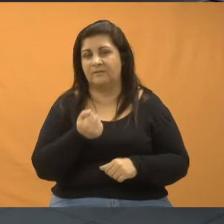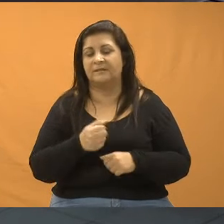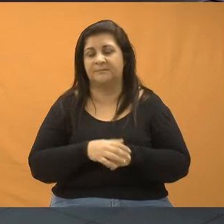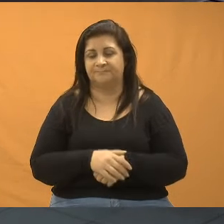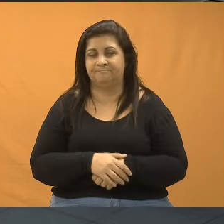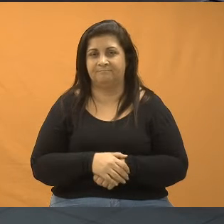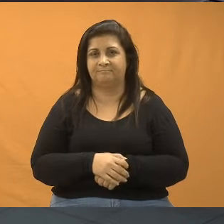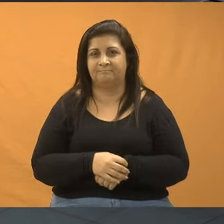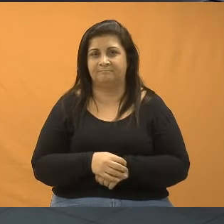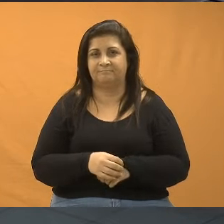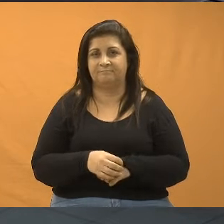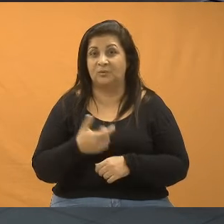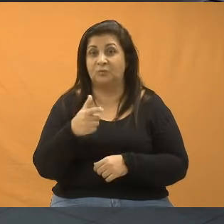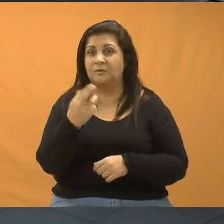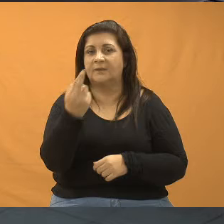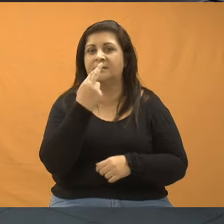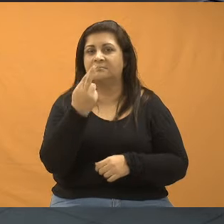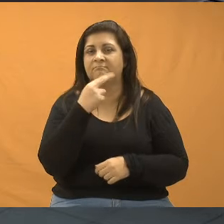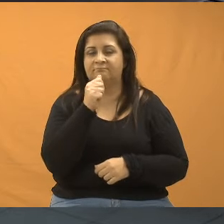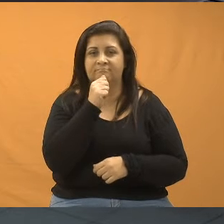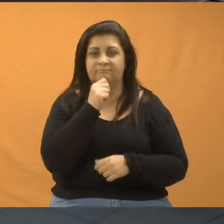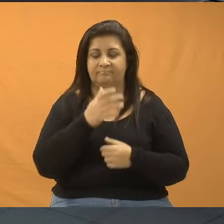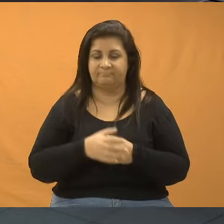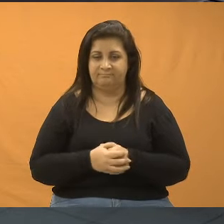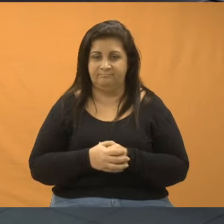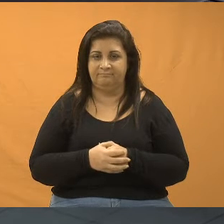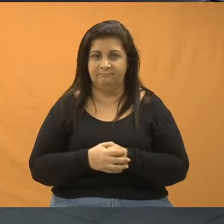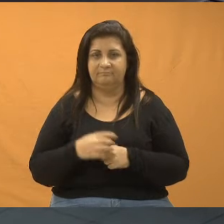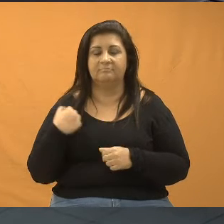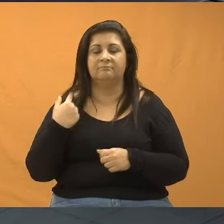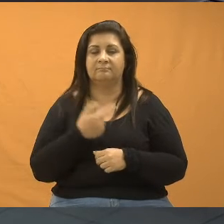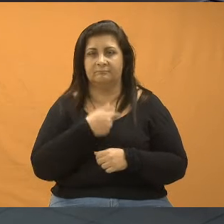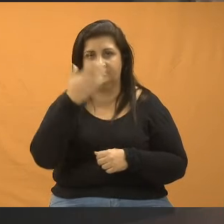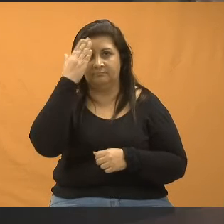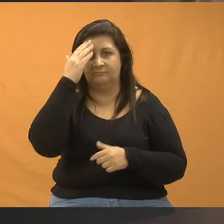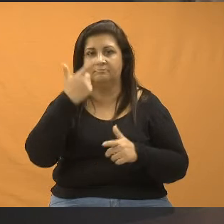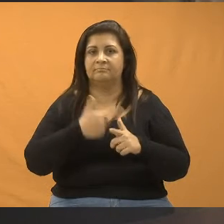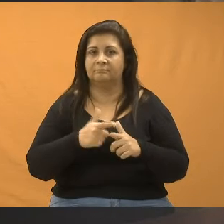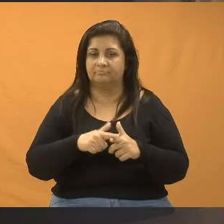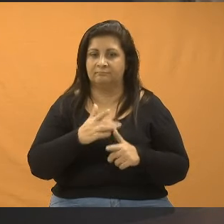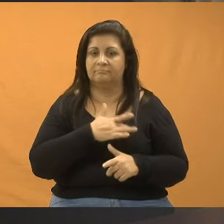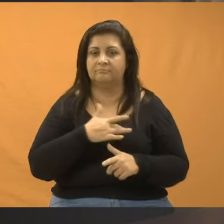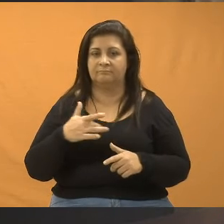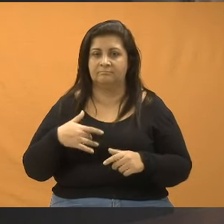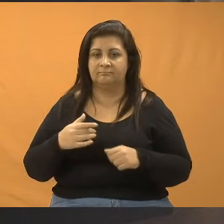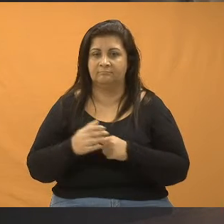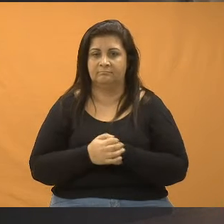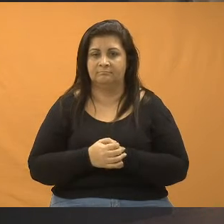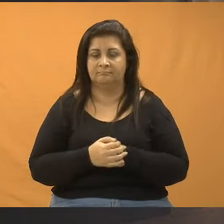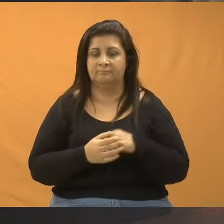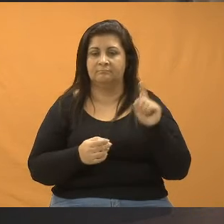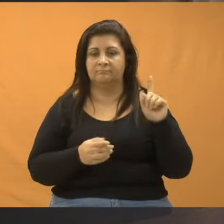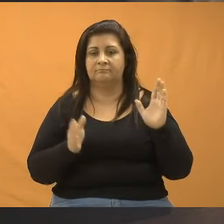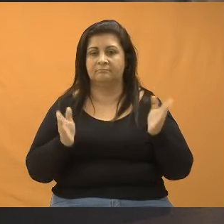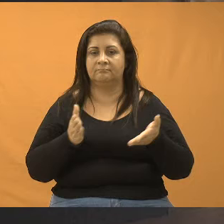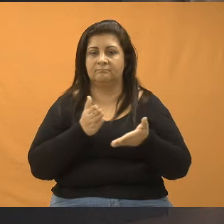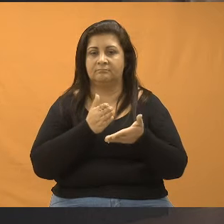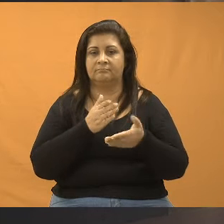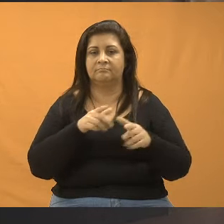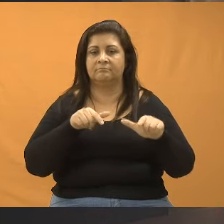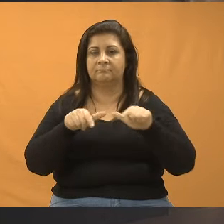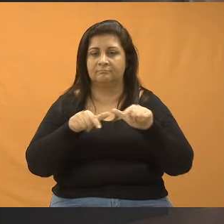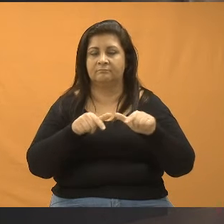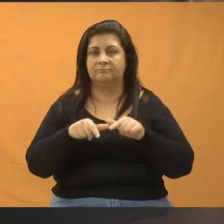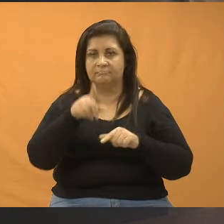enquanto não tem todas as respostas. Nós sabemos o problema da Santa Casa, o problema da saúde. Eu já fiz parte também, já trabalhei, né, na Santa